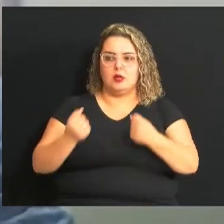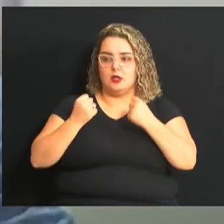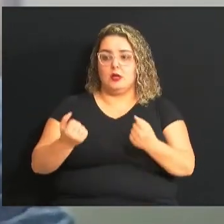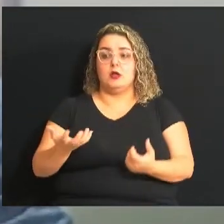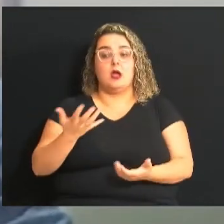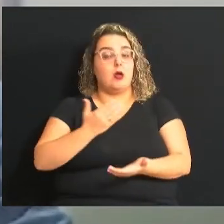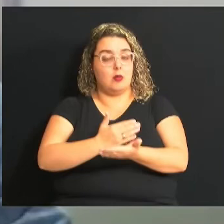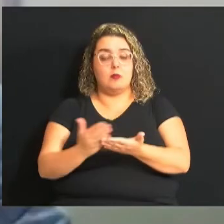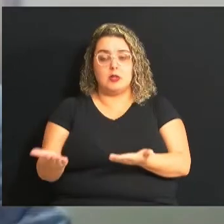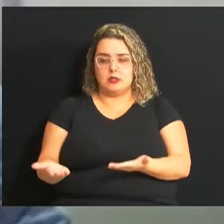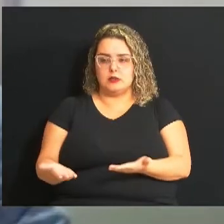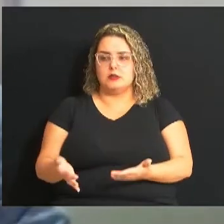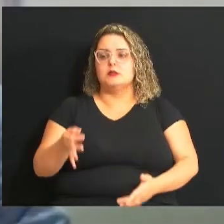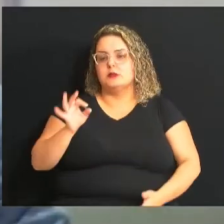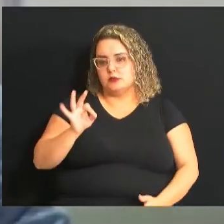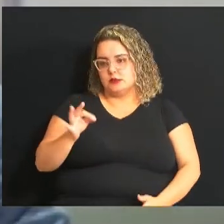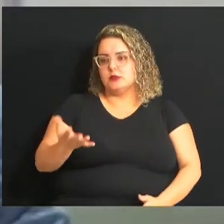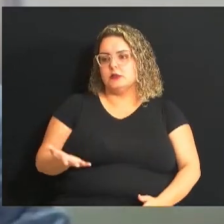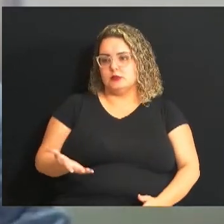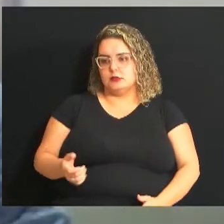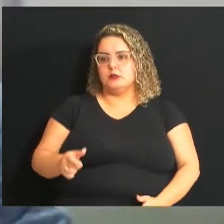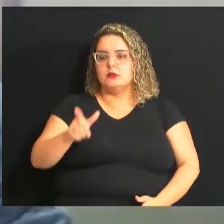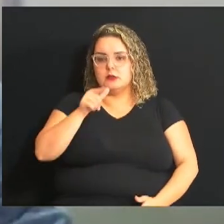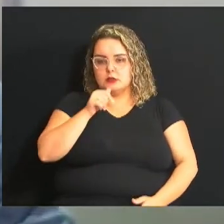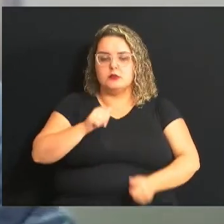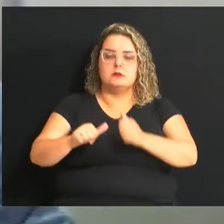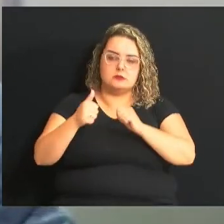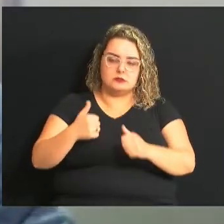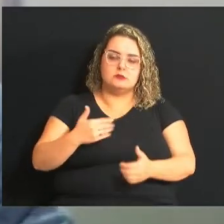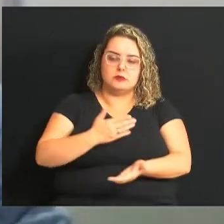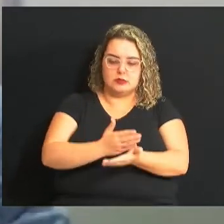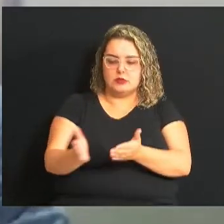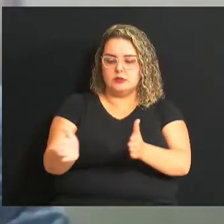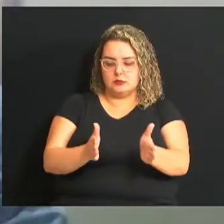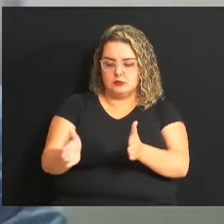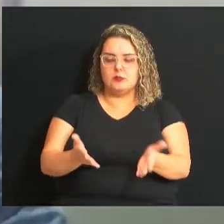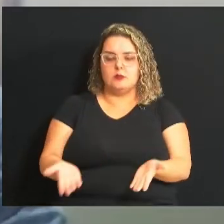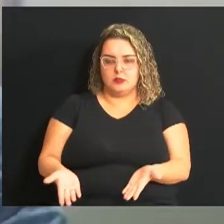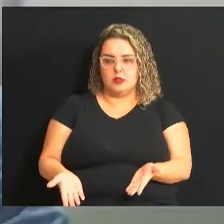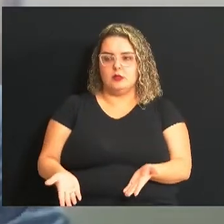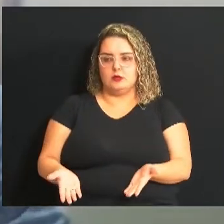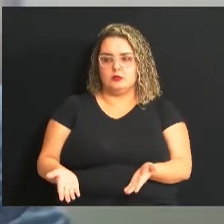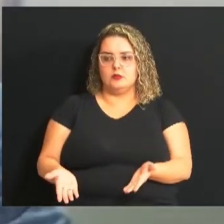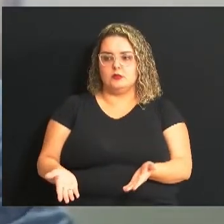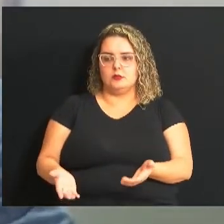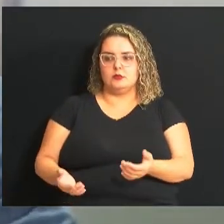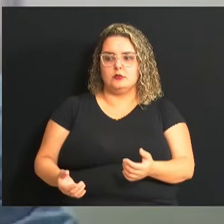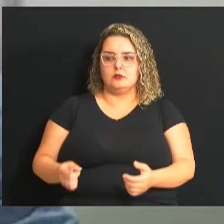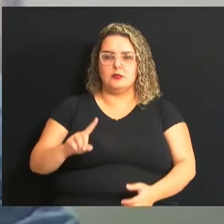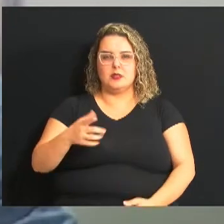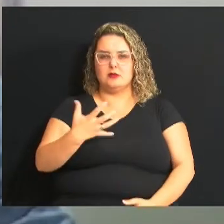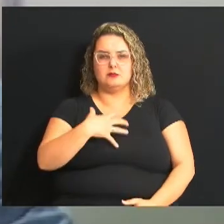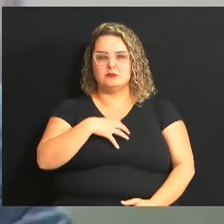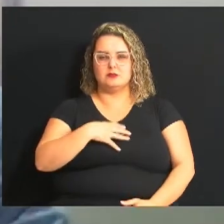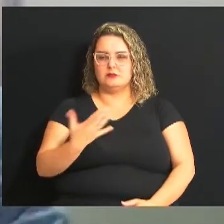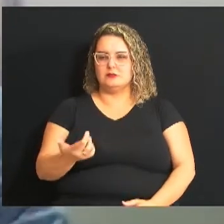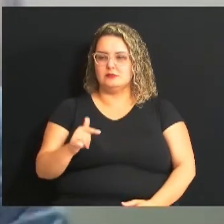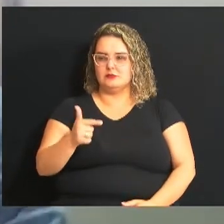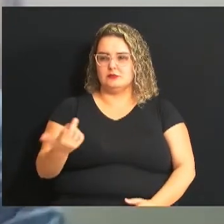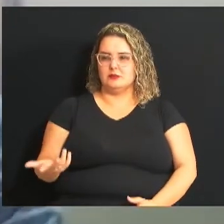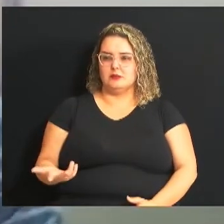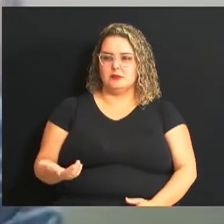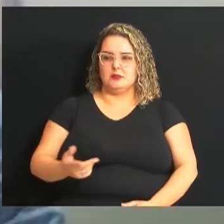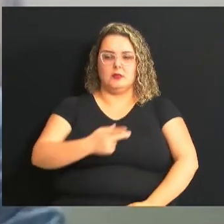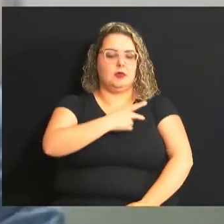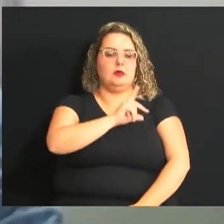Então, certamente ele se hidratar durante a atividade é de extrema importância, principalmente para que ele não sinta não tenha nenhuma queda de pressão